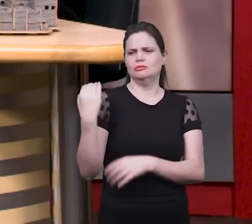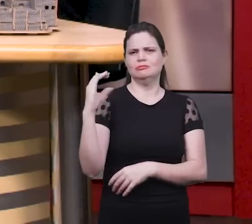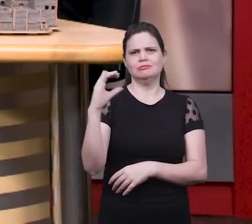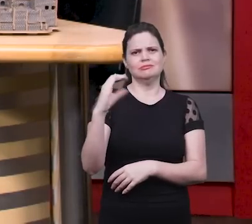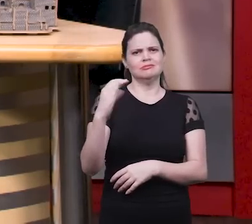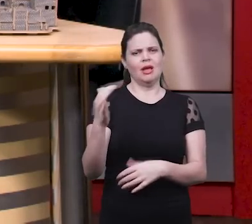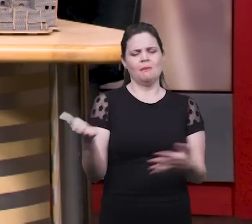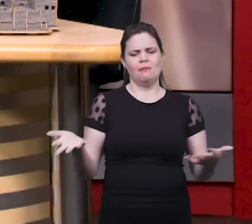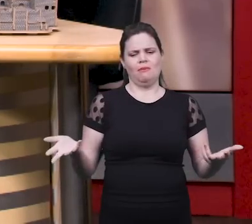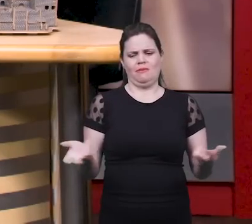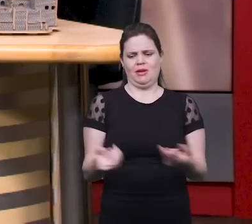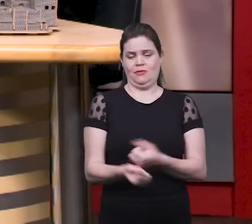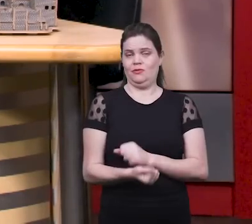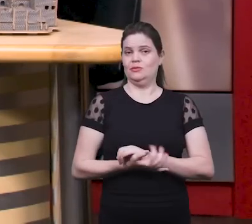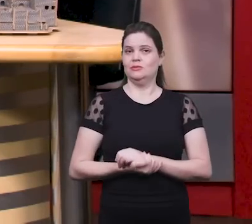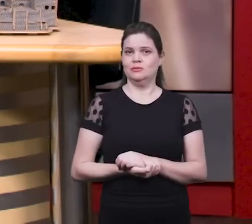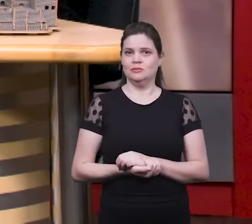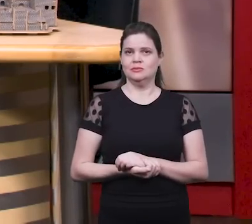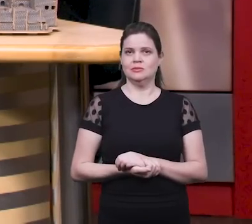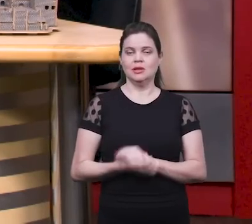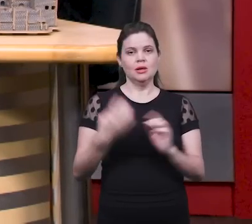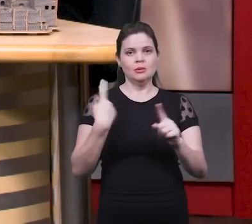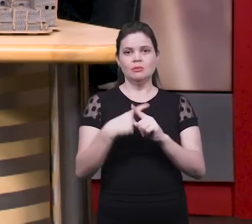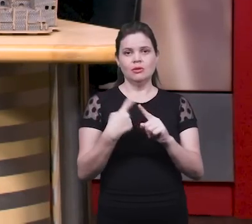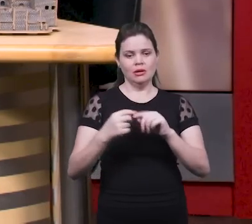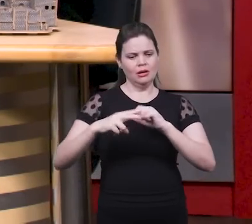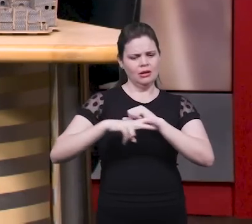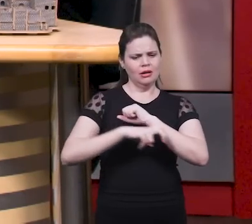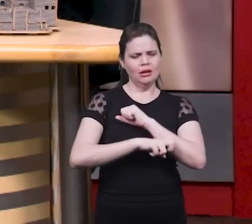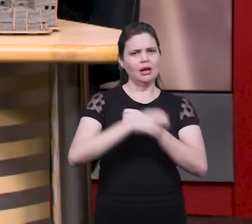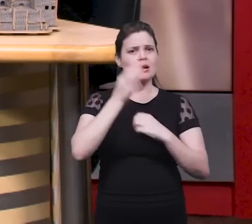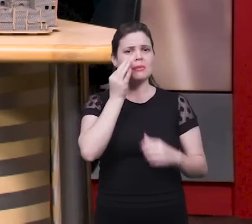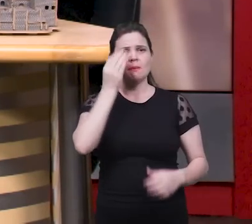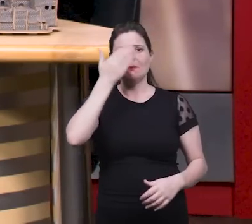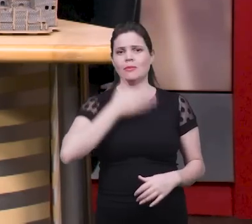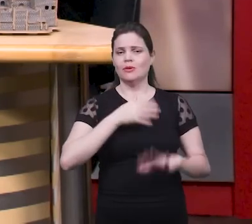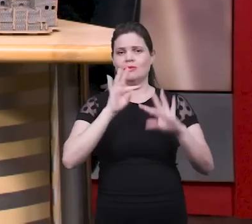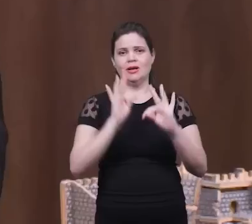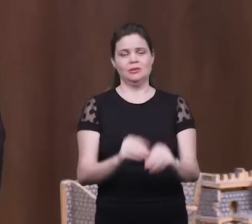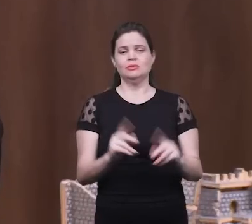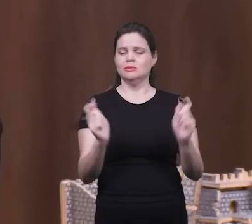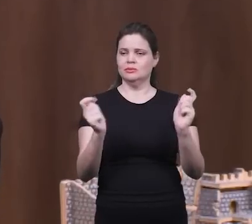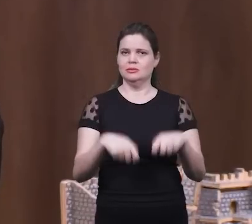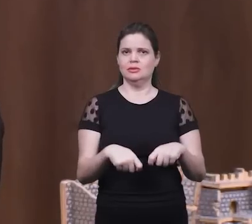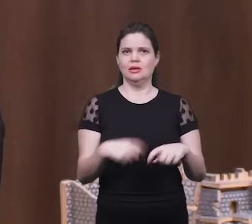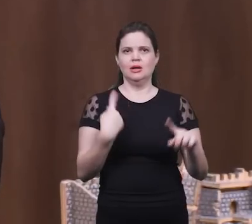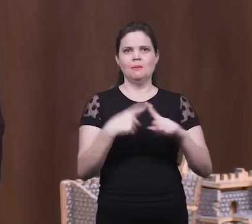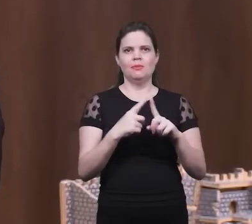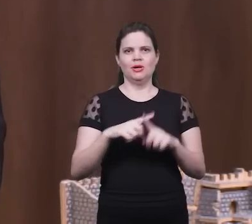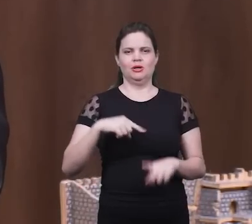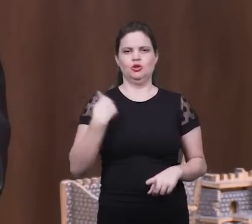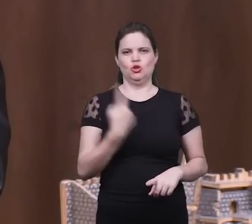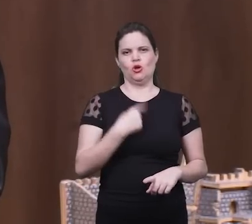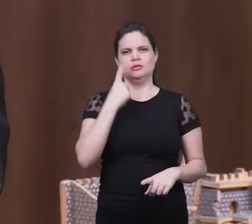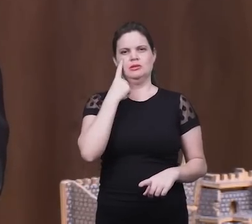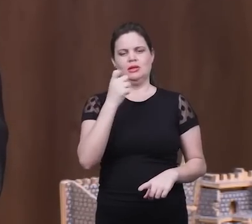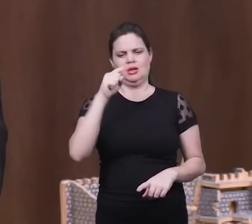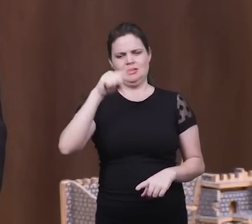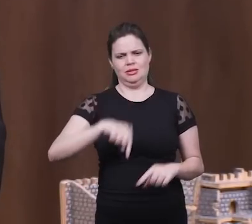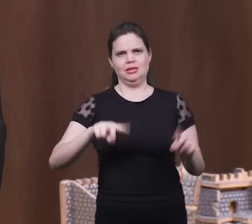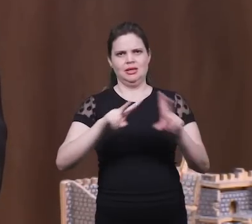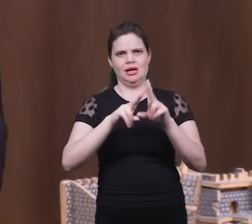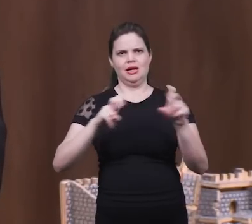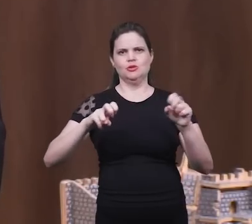vem a comprovar a Bíblia. A gente não usa, nossa intenção no programa sobre